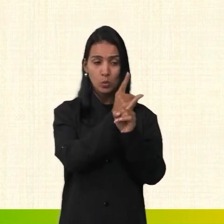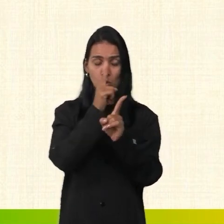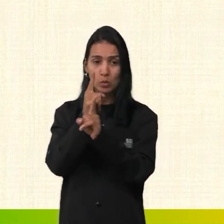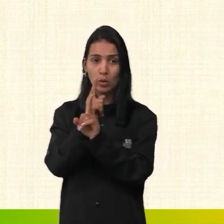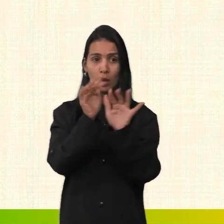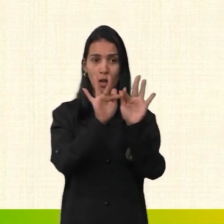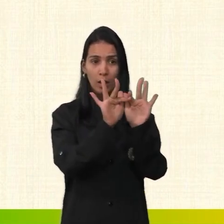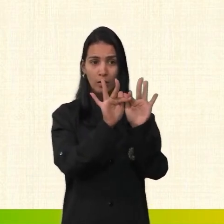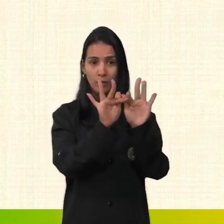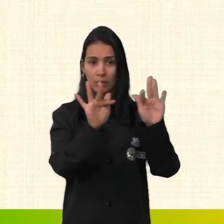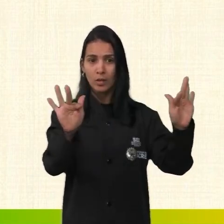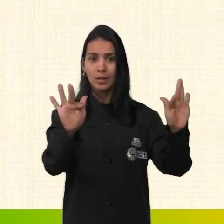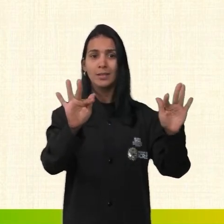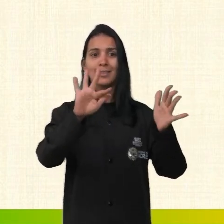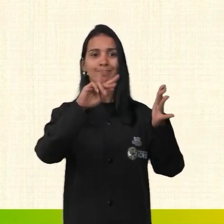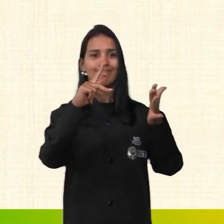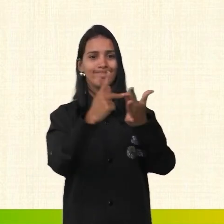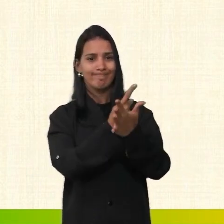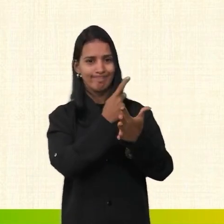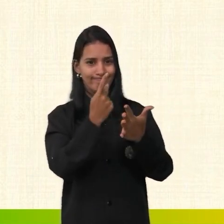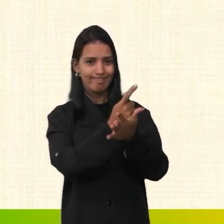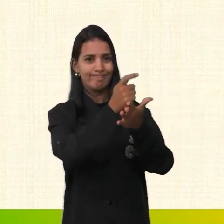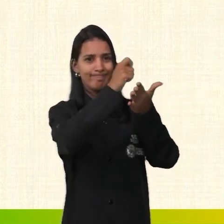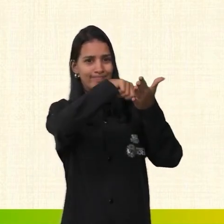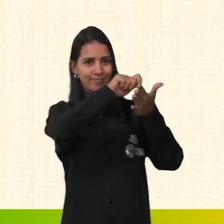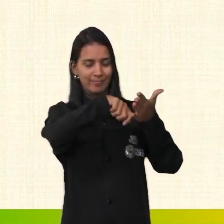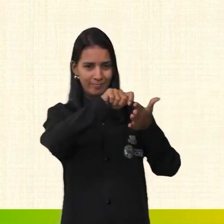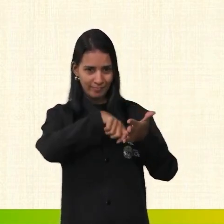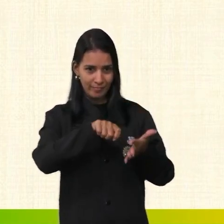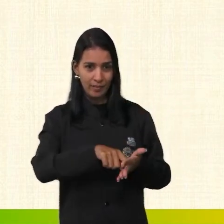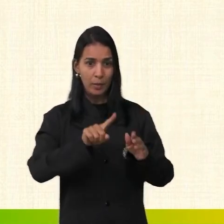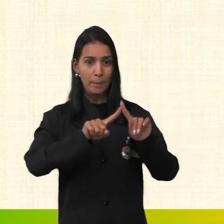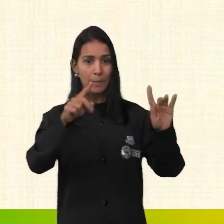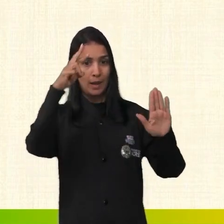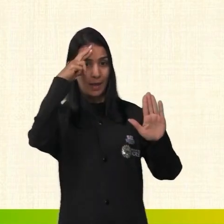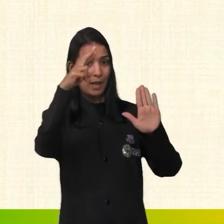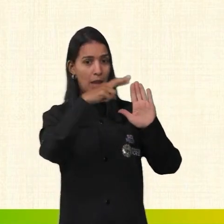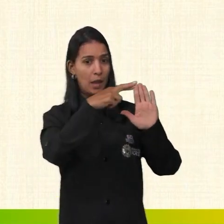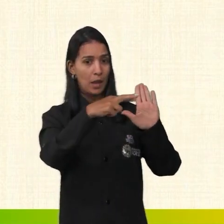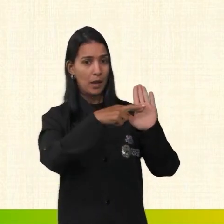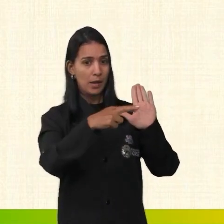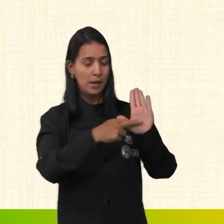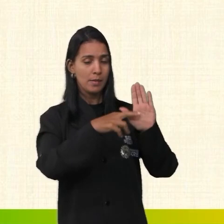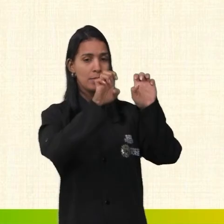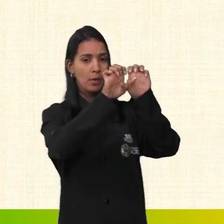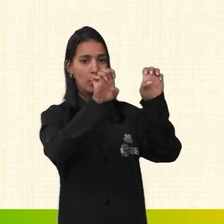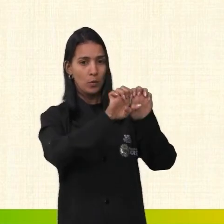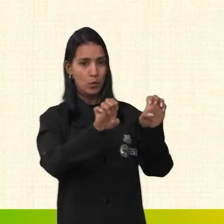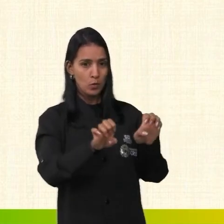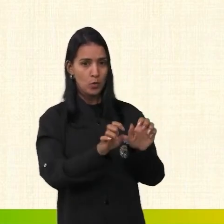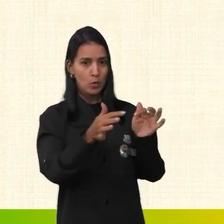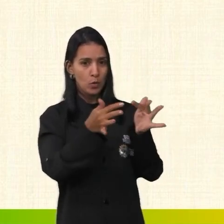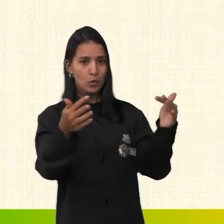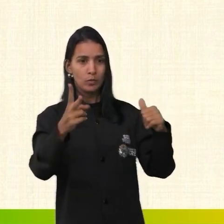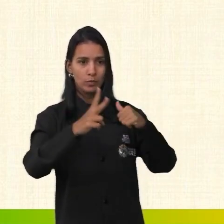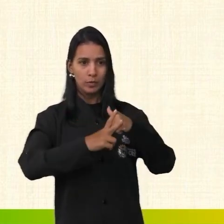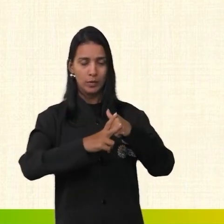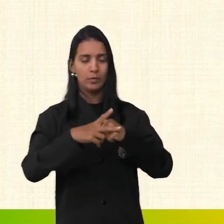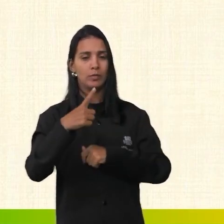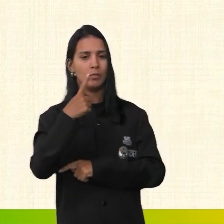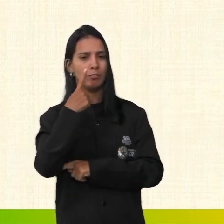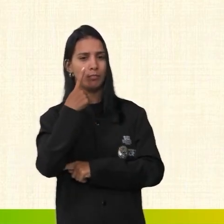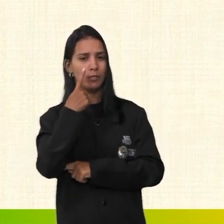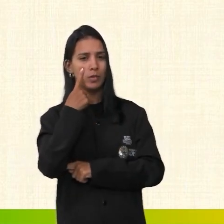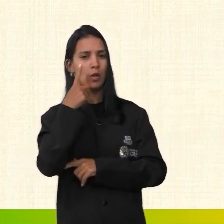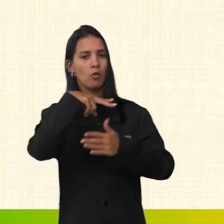foi escrita corretamente de acordo com a estrutura do Simple Past. Então, nós vamos lendo uma de cada